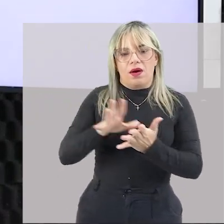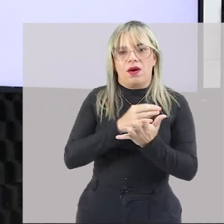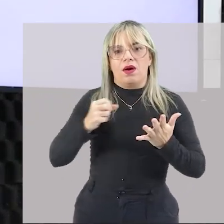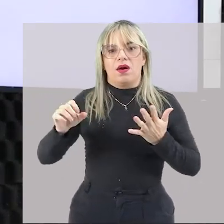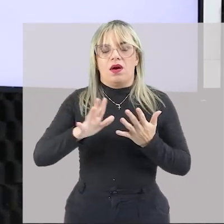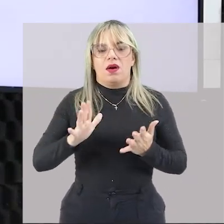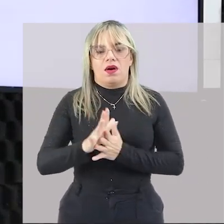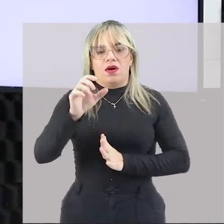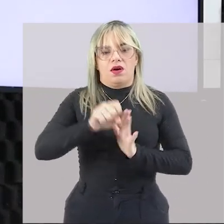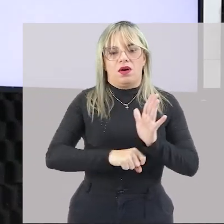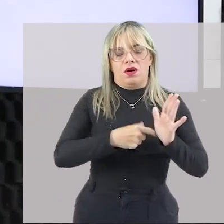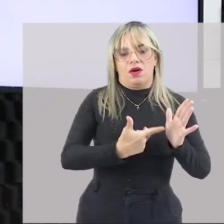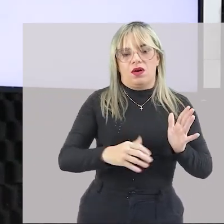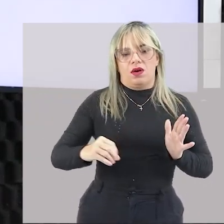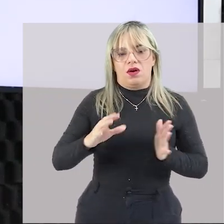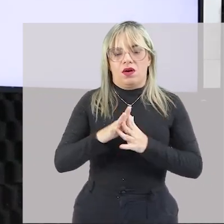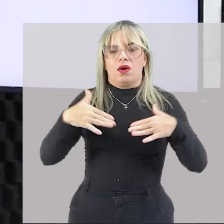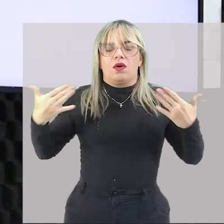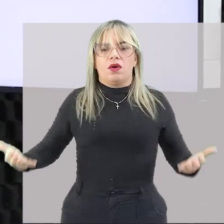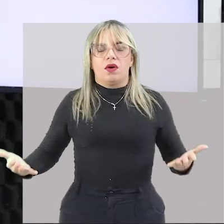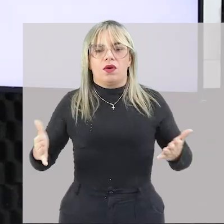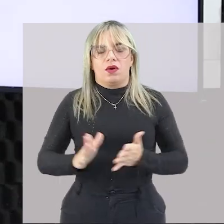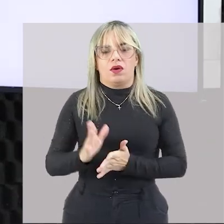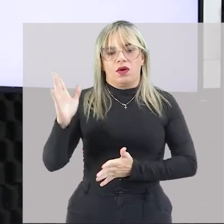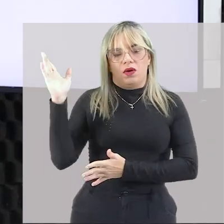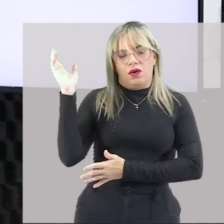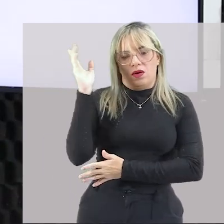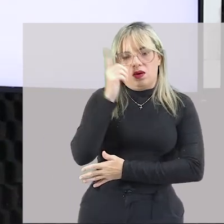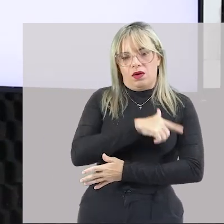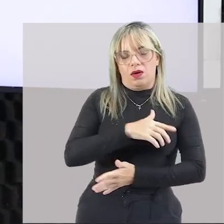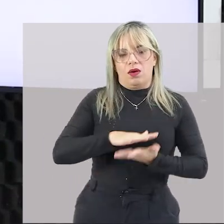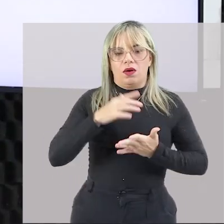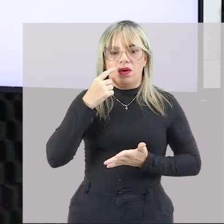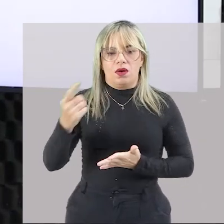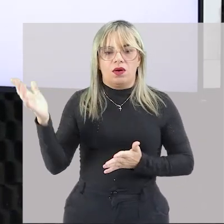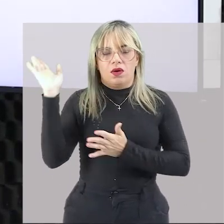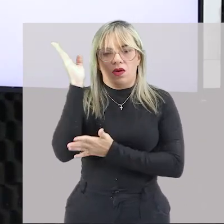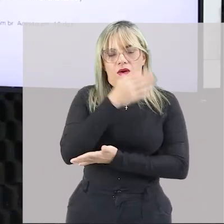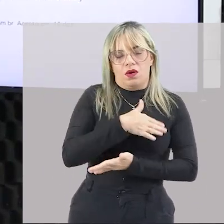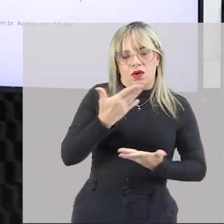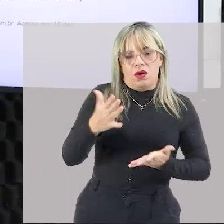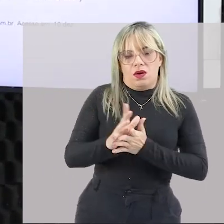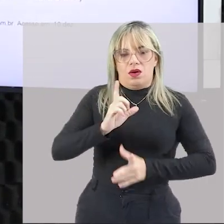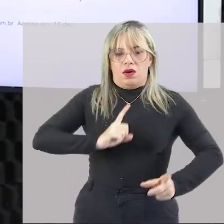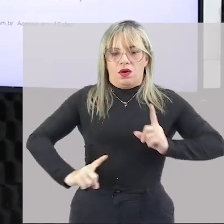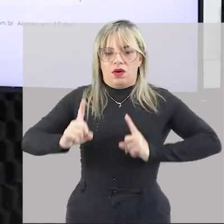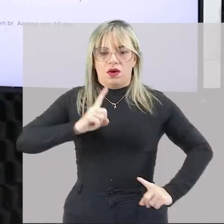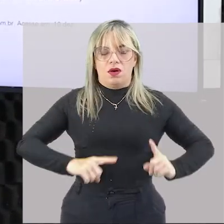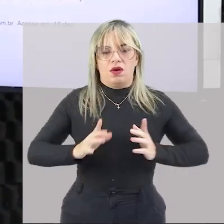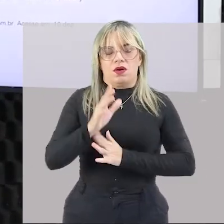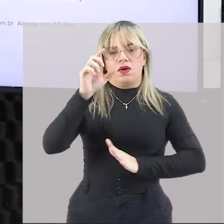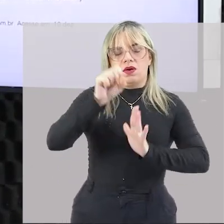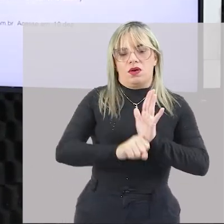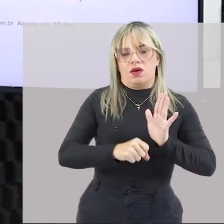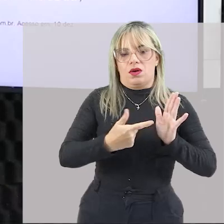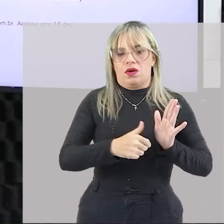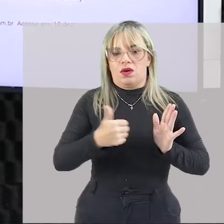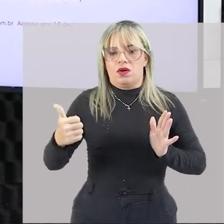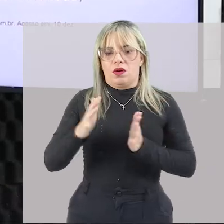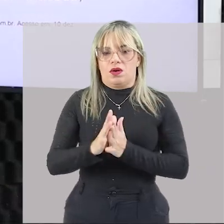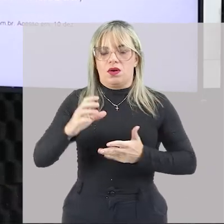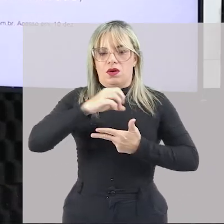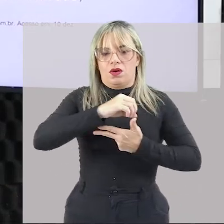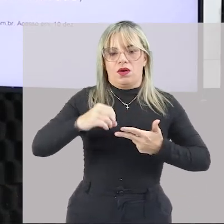início do século XX, eu estou falando do mal do século, que é a depressão no século XXI. Enem 2017.